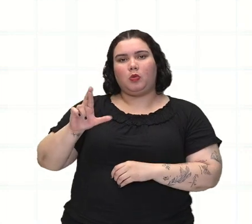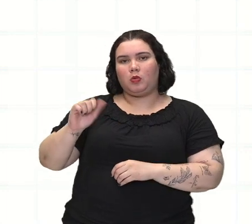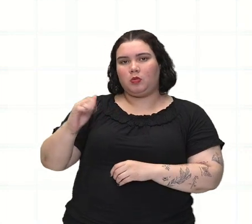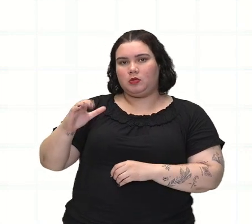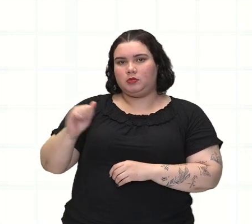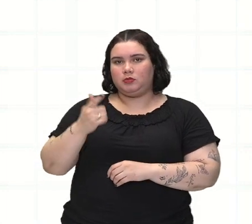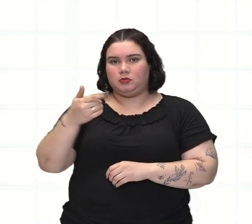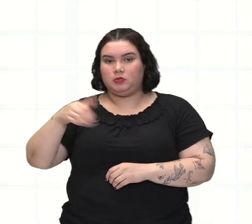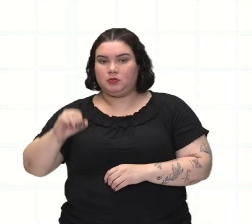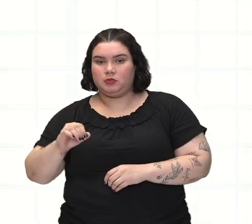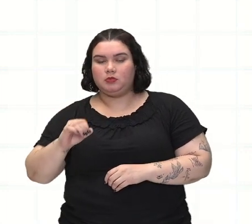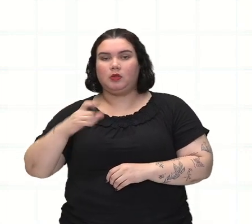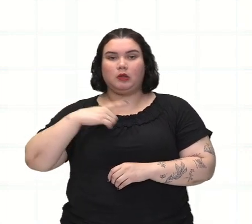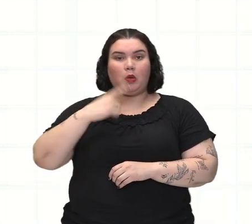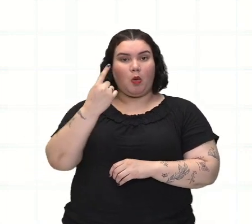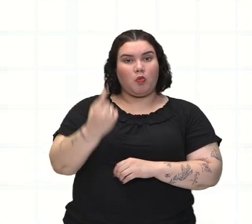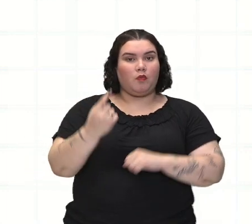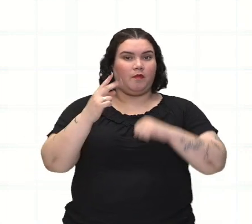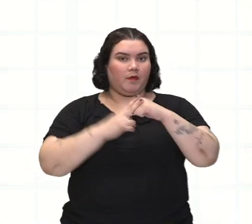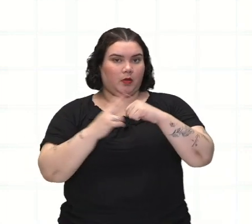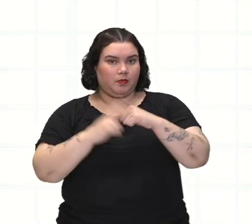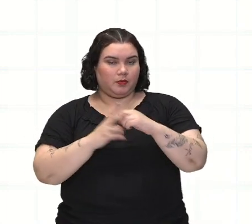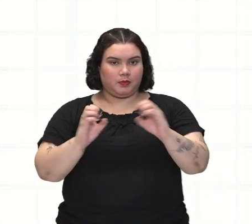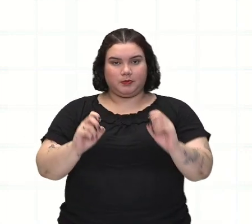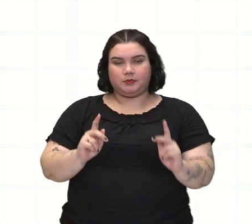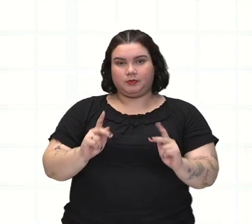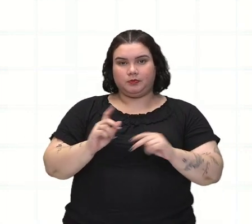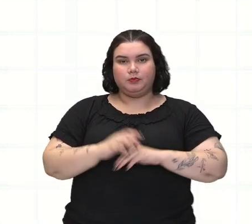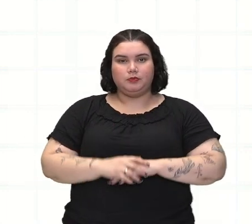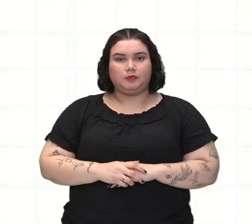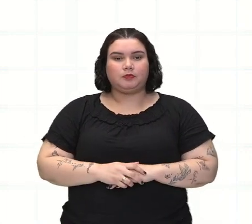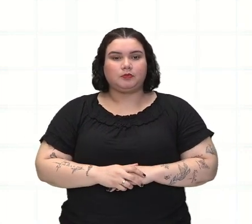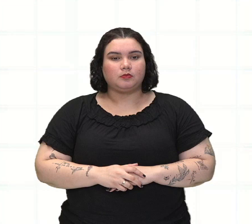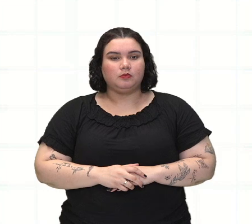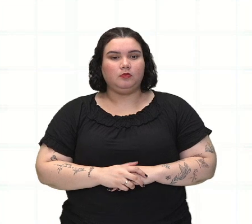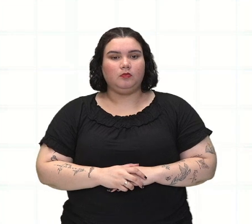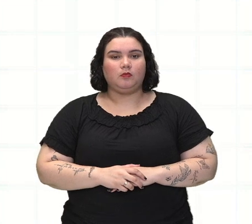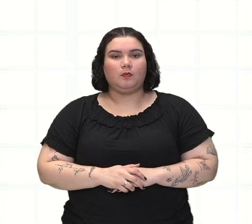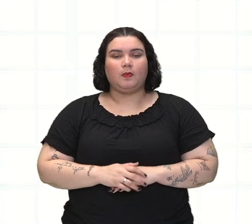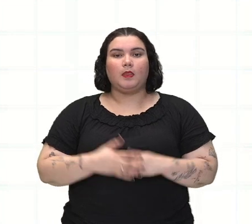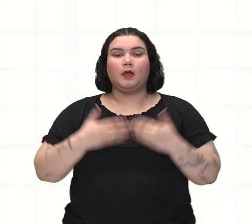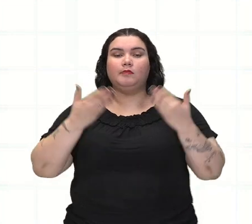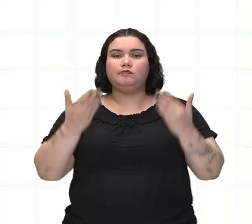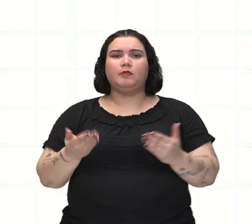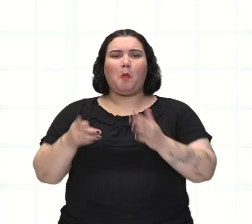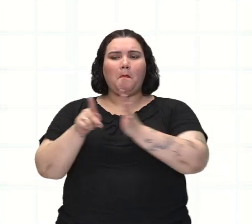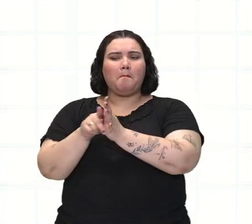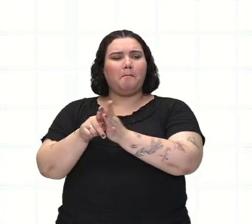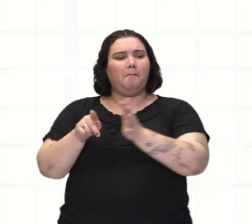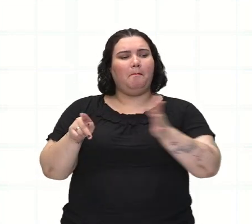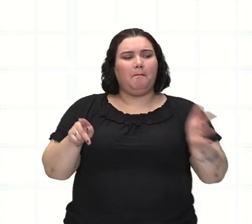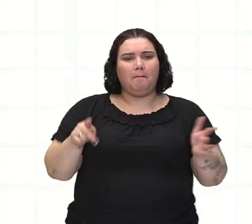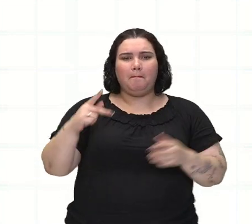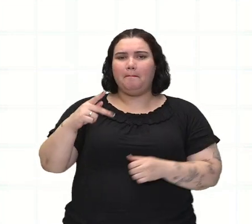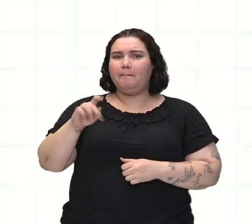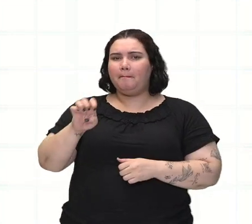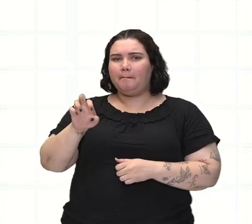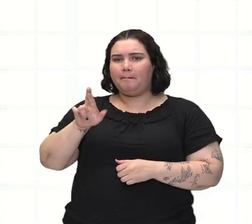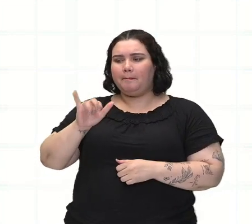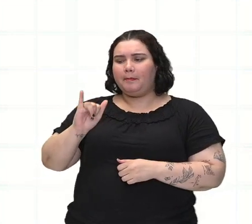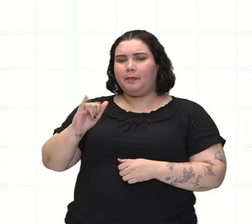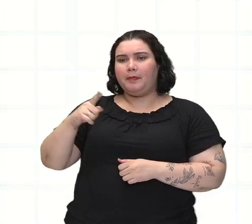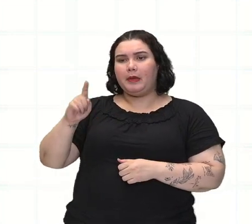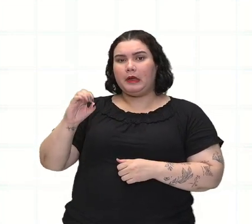um verbo. Daí, nós observamos que os períodos, eles